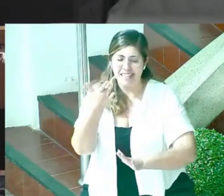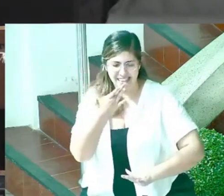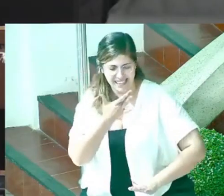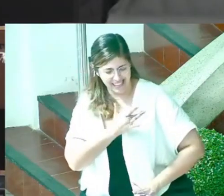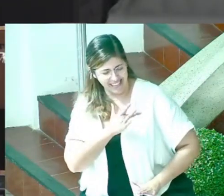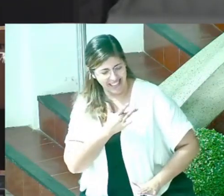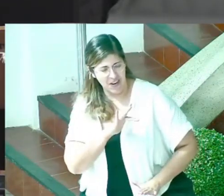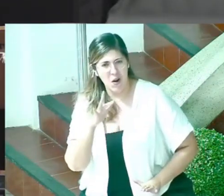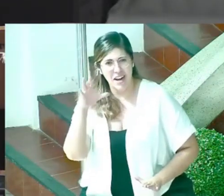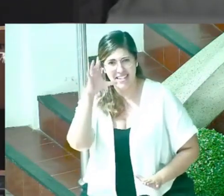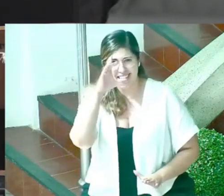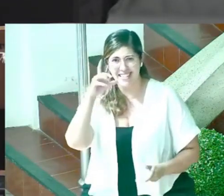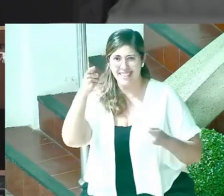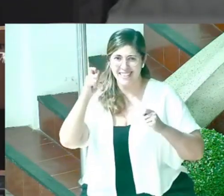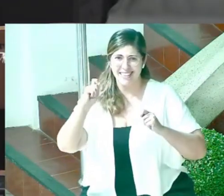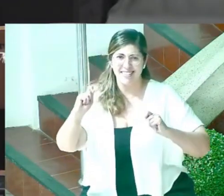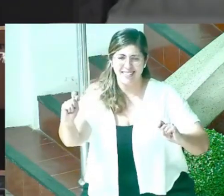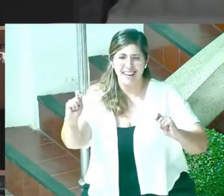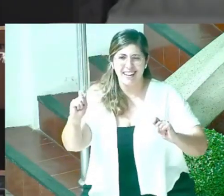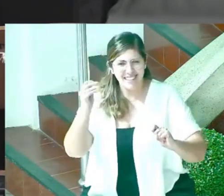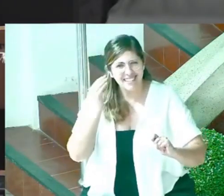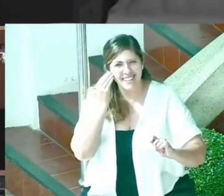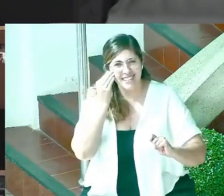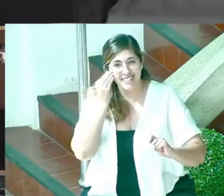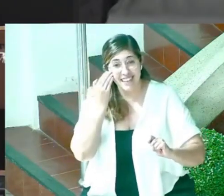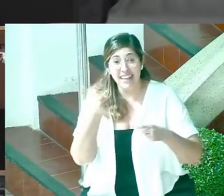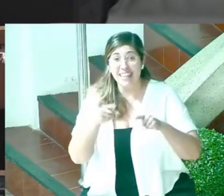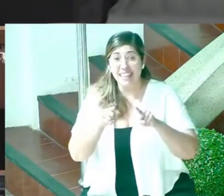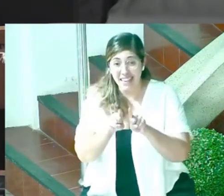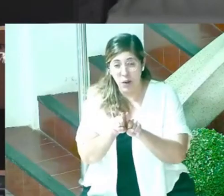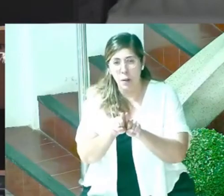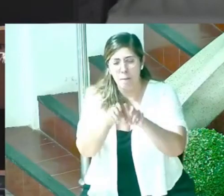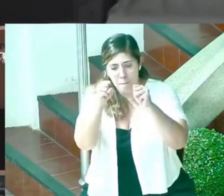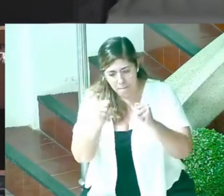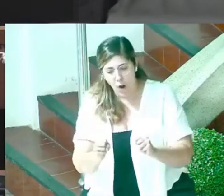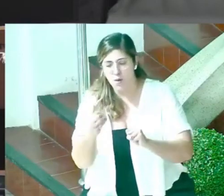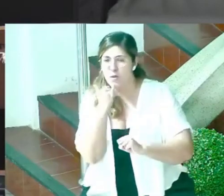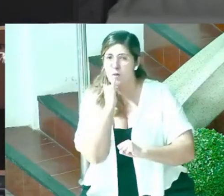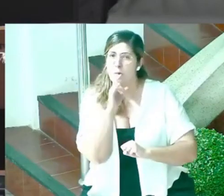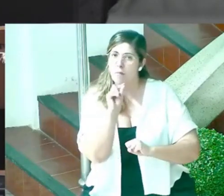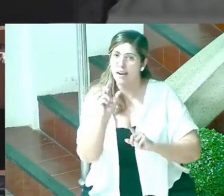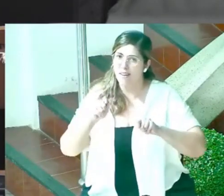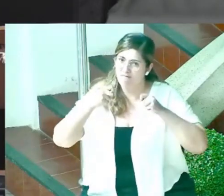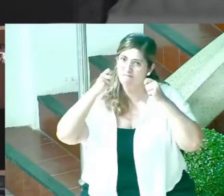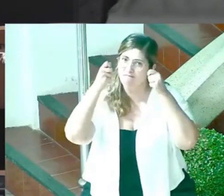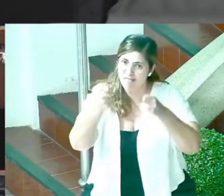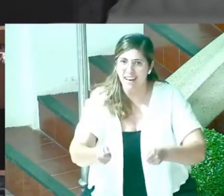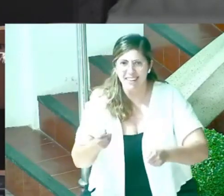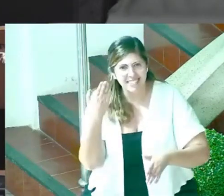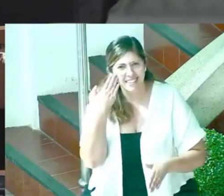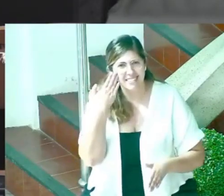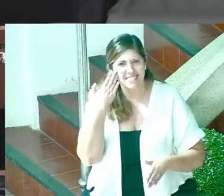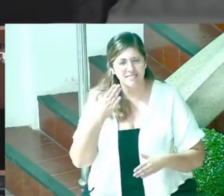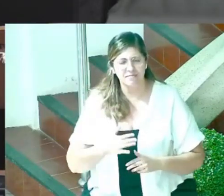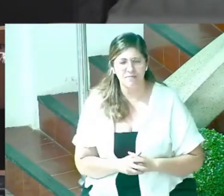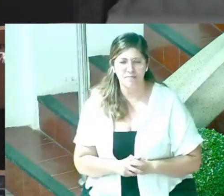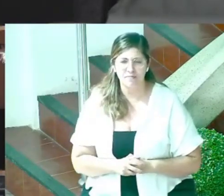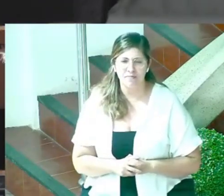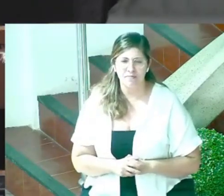difícil. Nós precisamos do Senhor, da ação poderosa do Teu Santo Espírito,